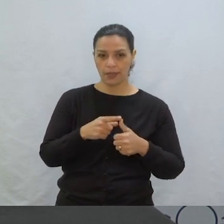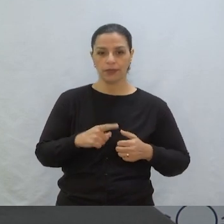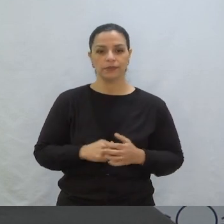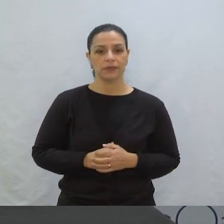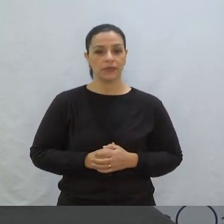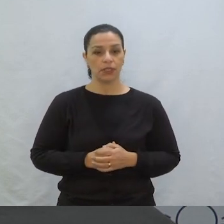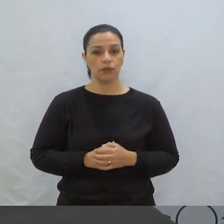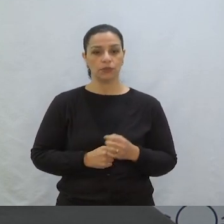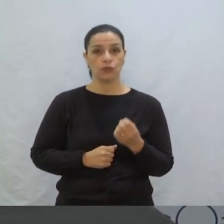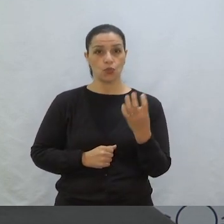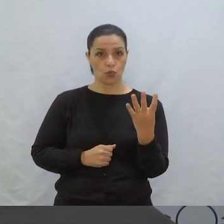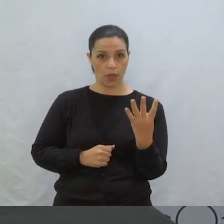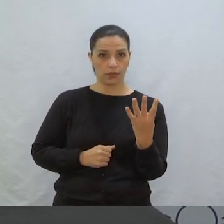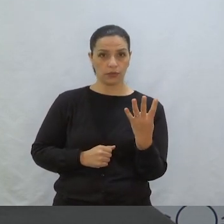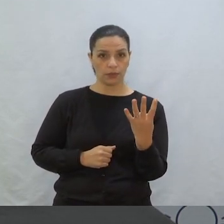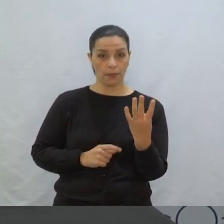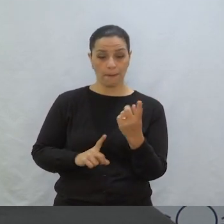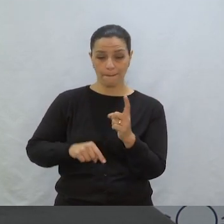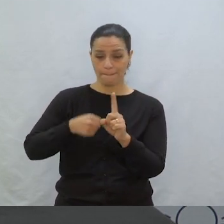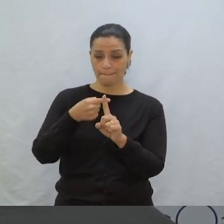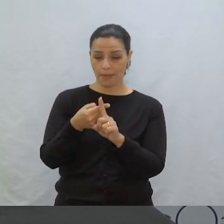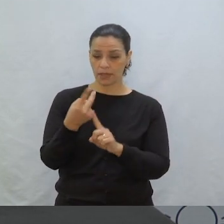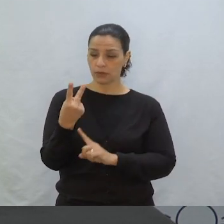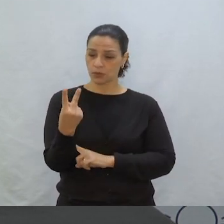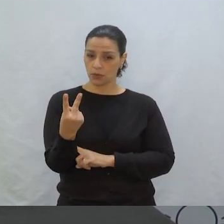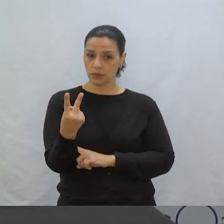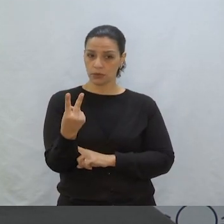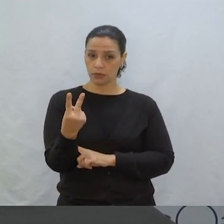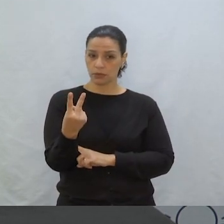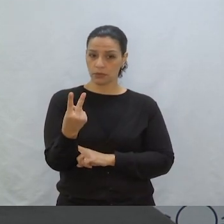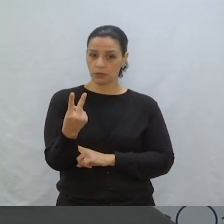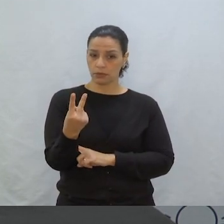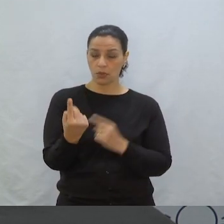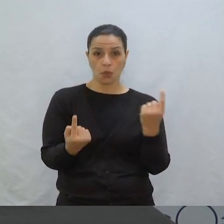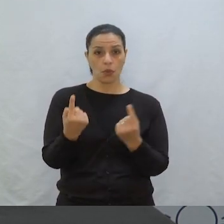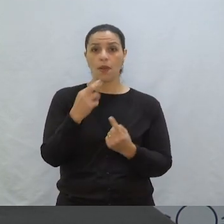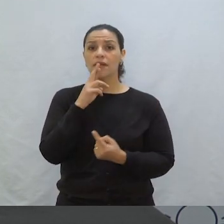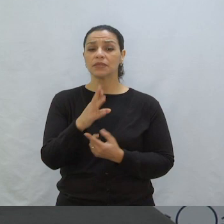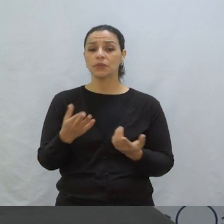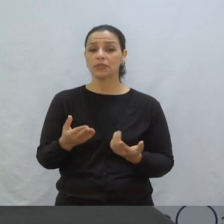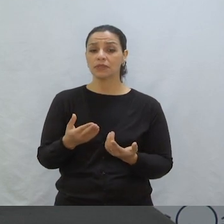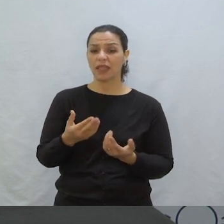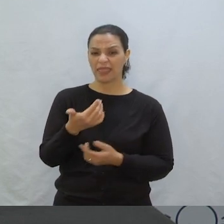Primeiro, 4 mais